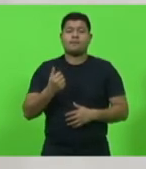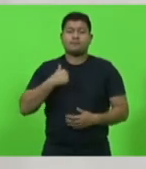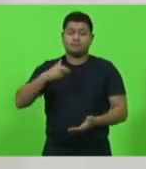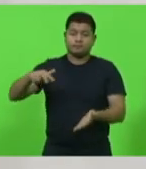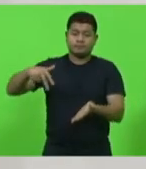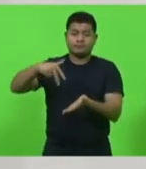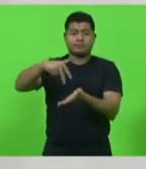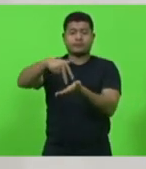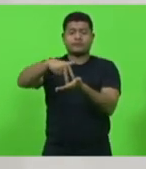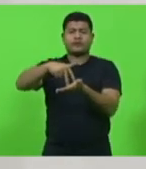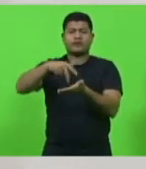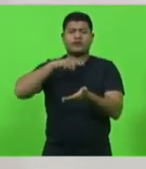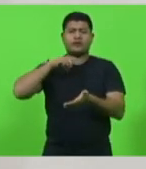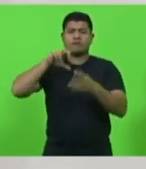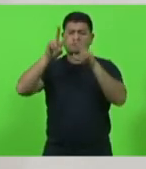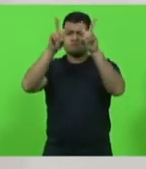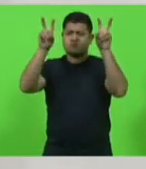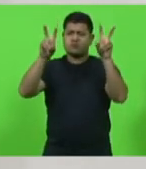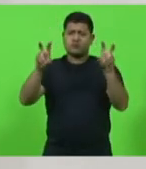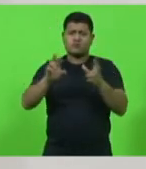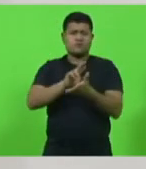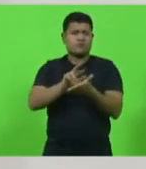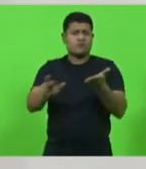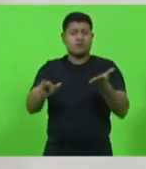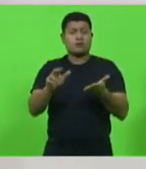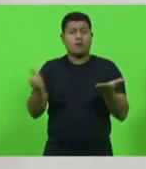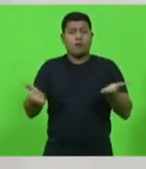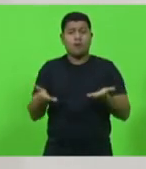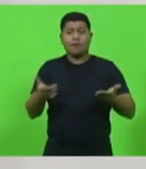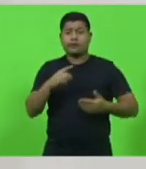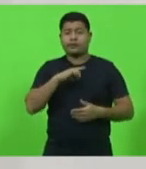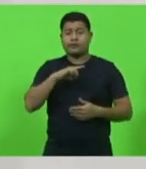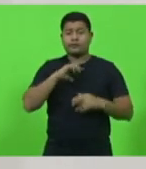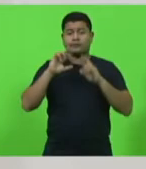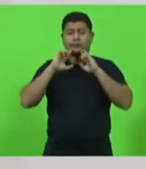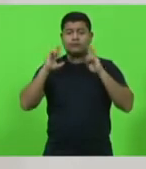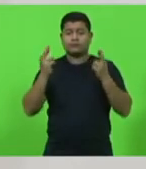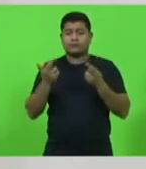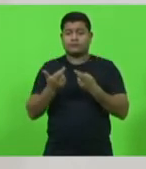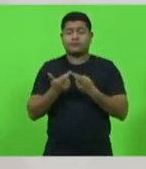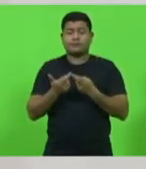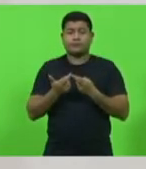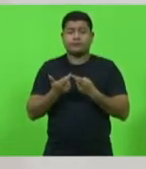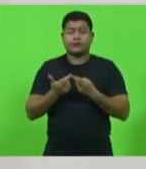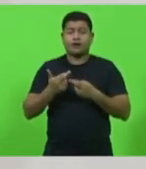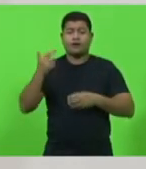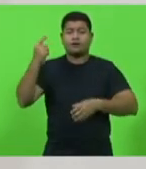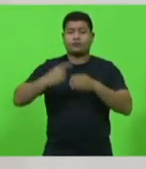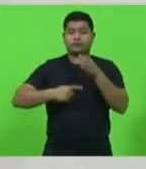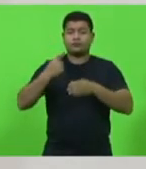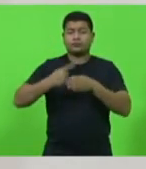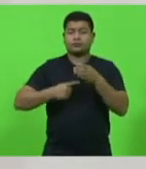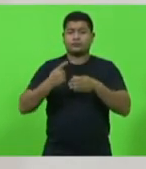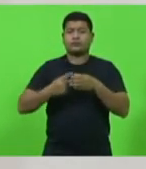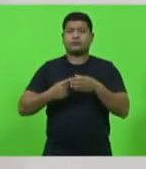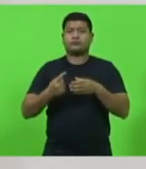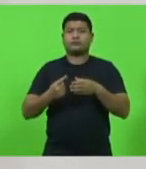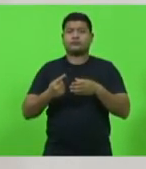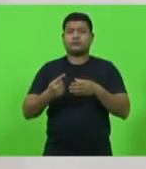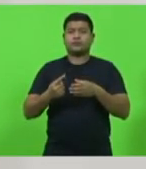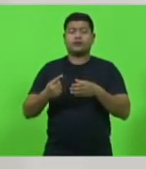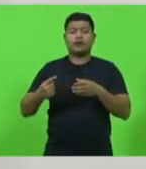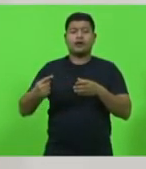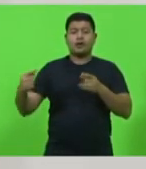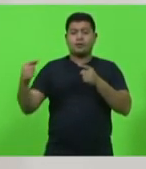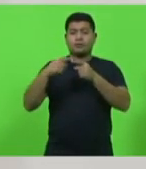Temos muitos assuntos para falar. Hoje nós tivemos a reunião das comissões conjuntas sobre a